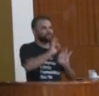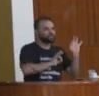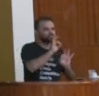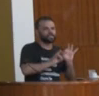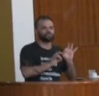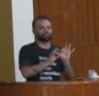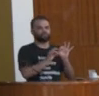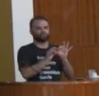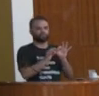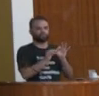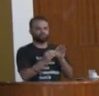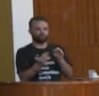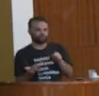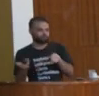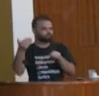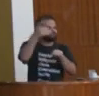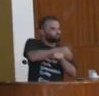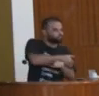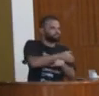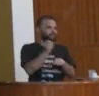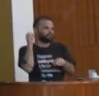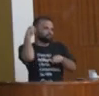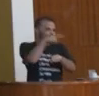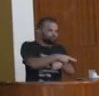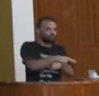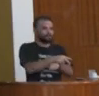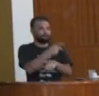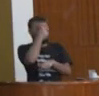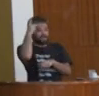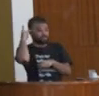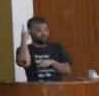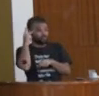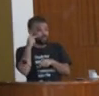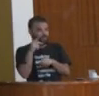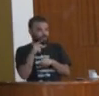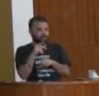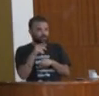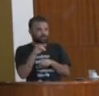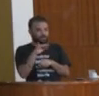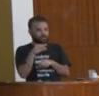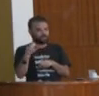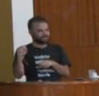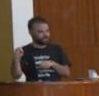inserção e reabilitados do INSS no mercado de trabalho.